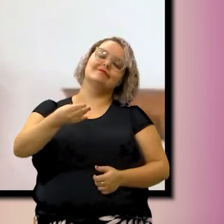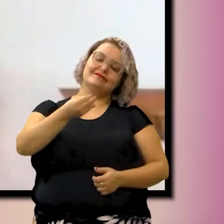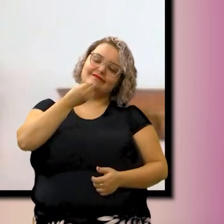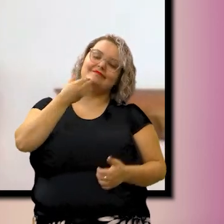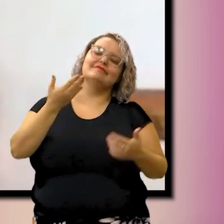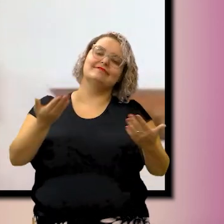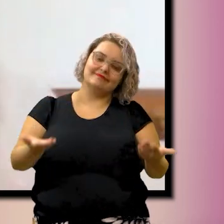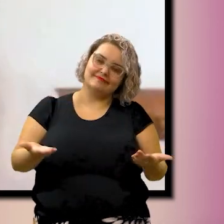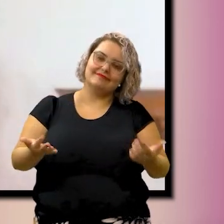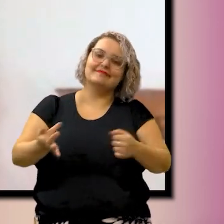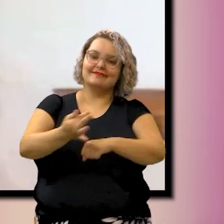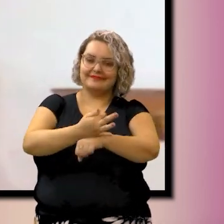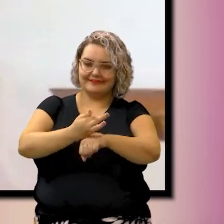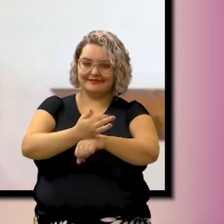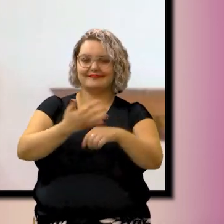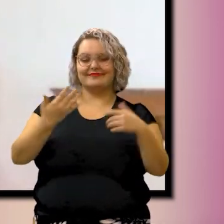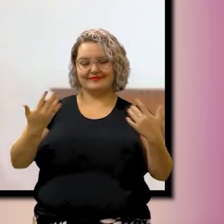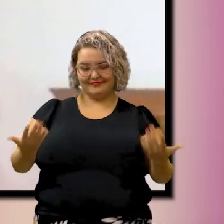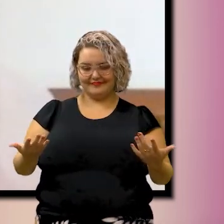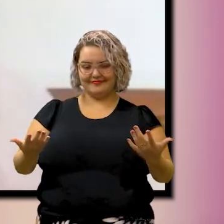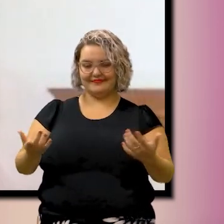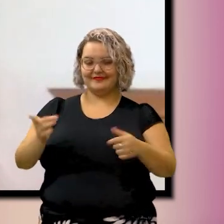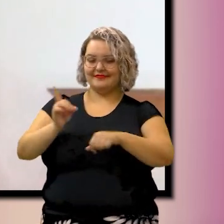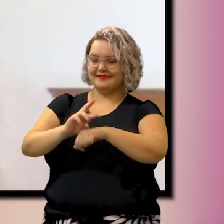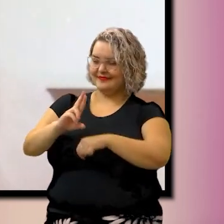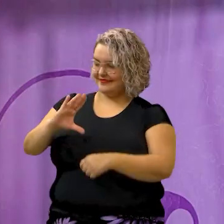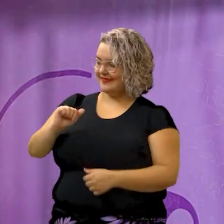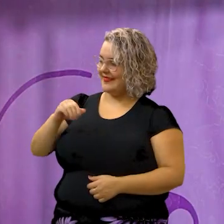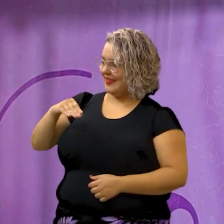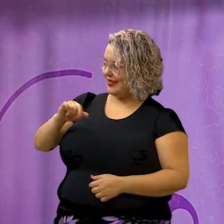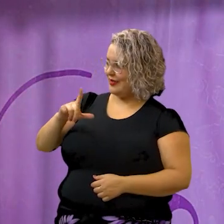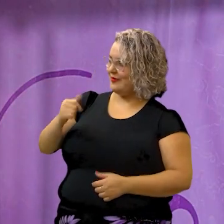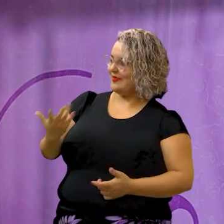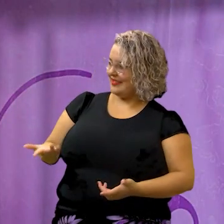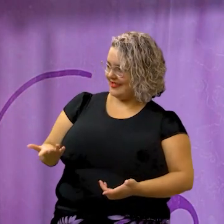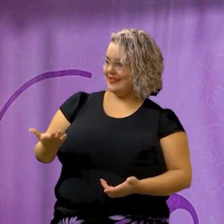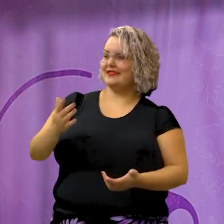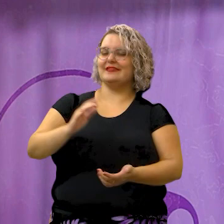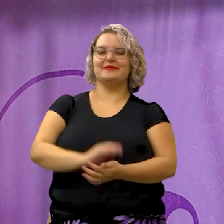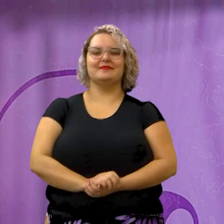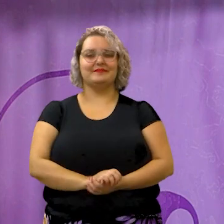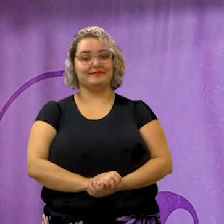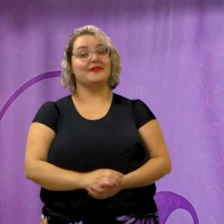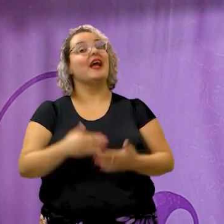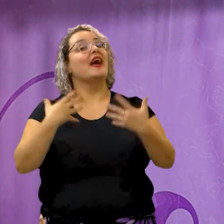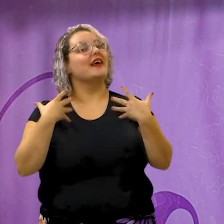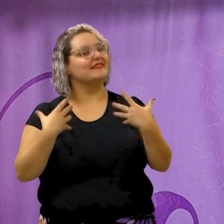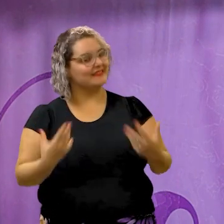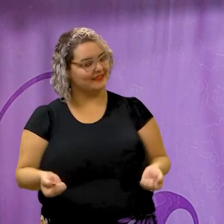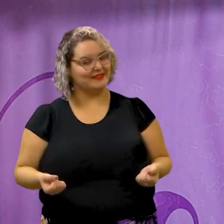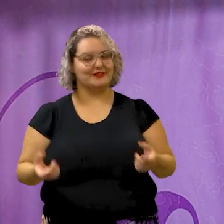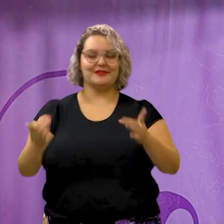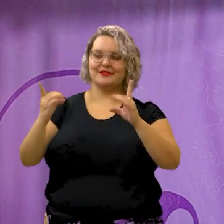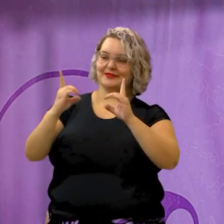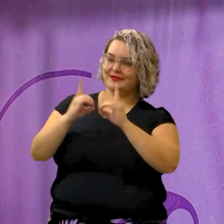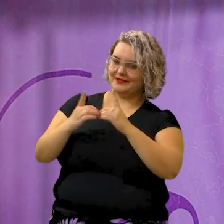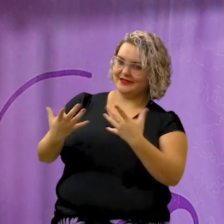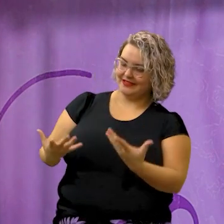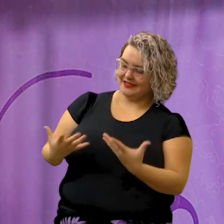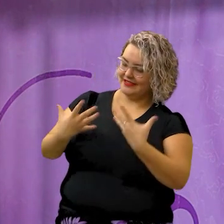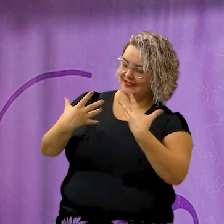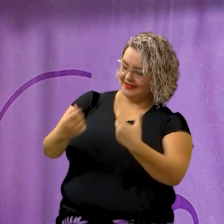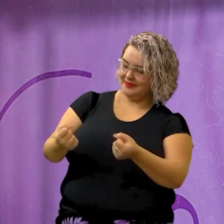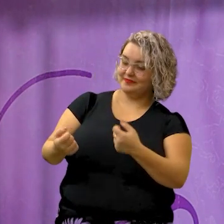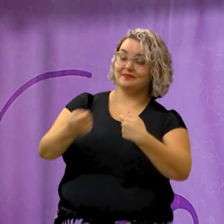saudável e aproveitar bastante a época de férias. Doutora Camila Bauman Betelli, ela que aceitou o